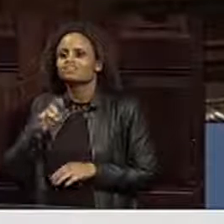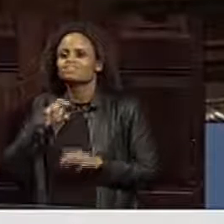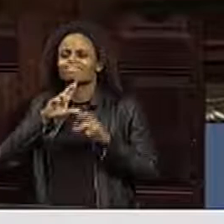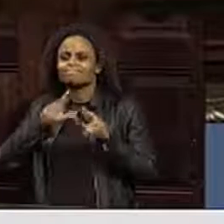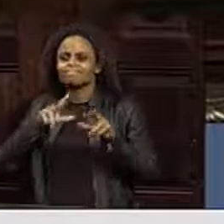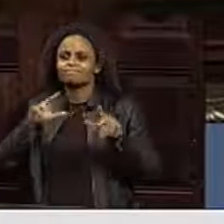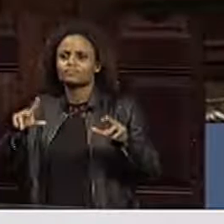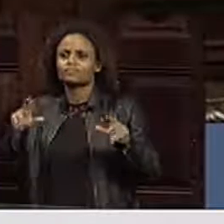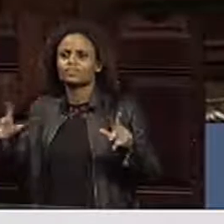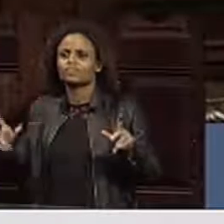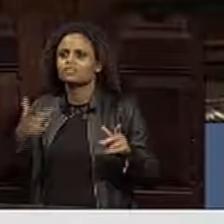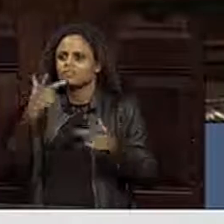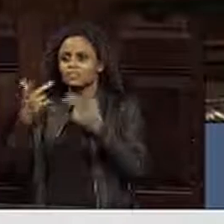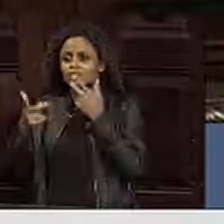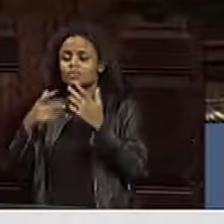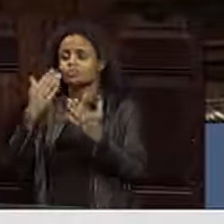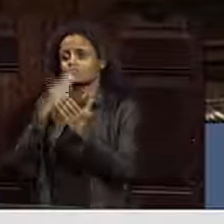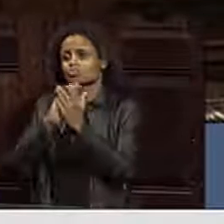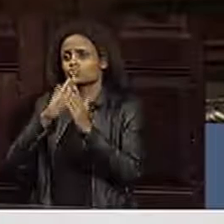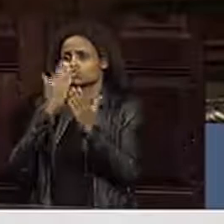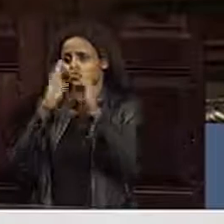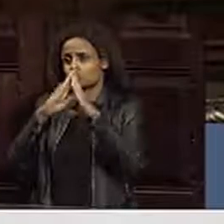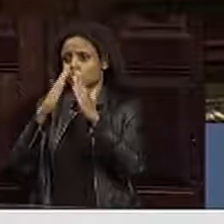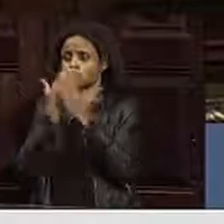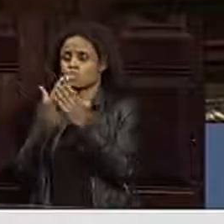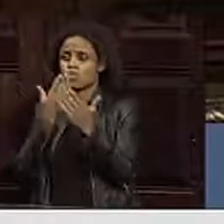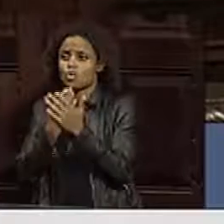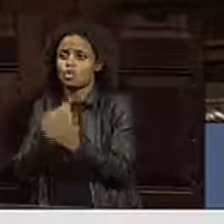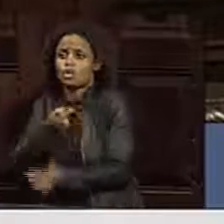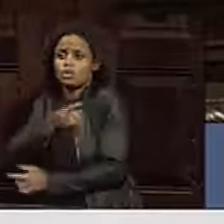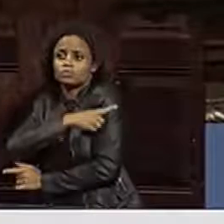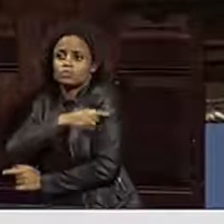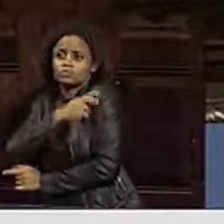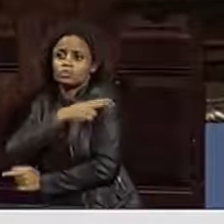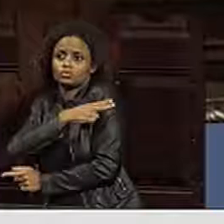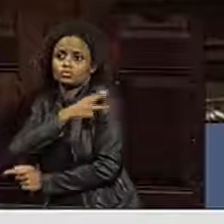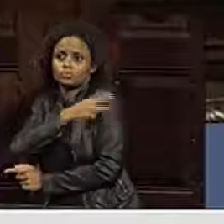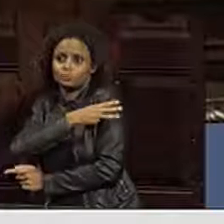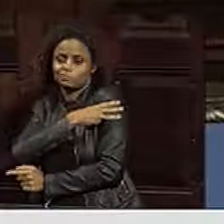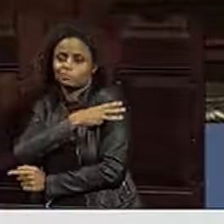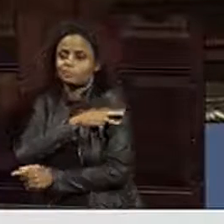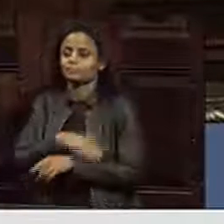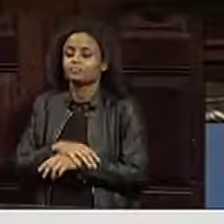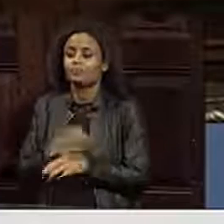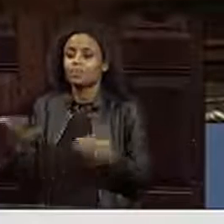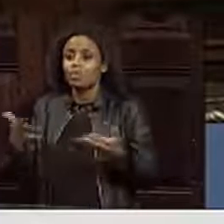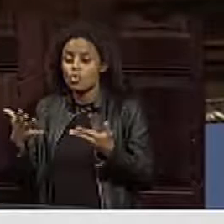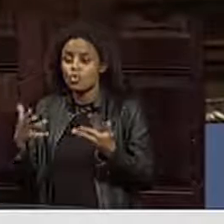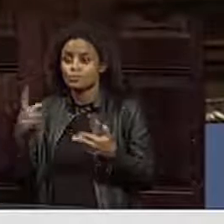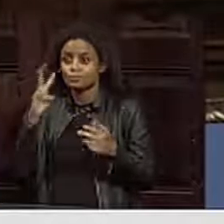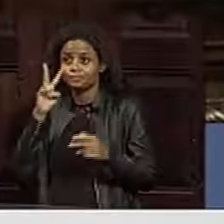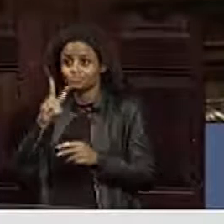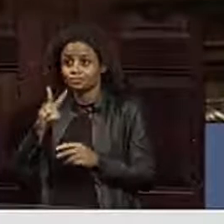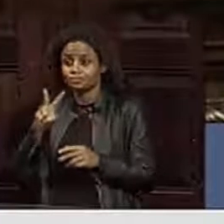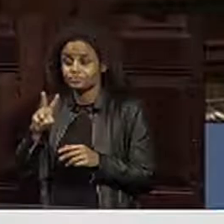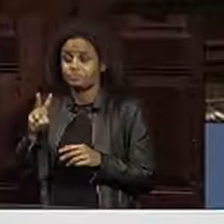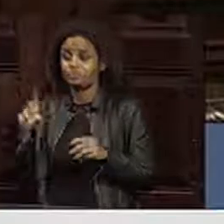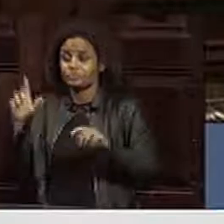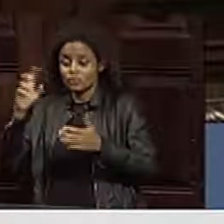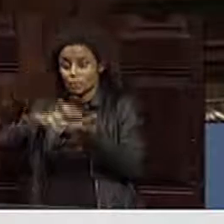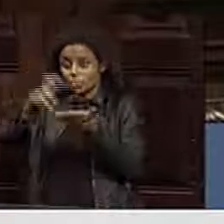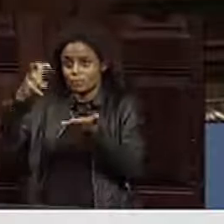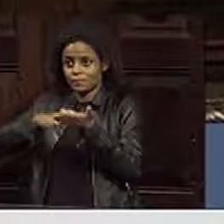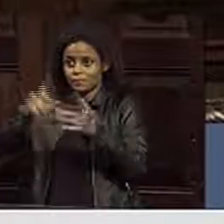reportagens sobre o ensino médio no Estado do Rio de Janeiro. E hoje vimos, no Bom Dia